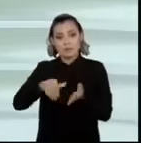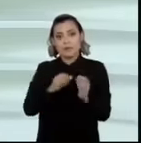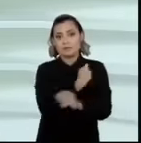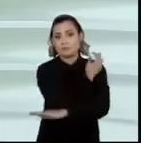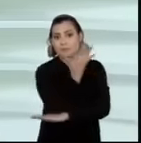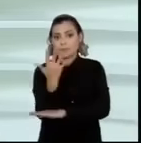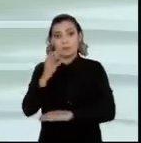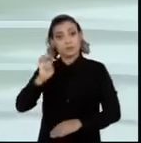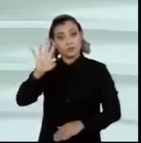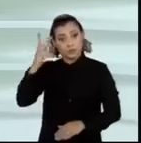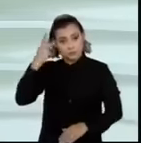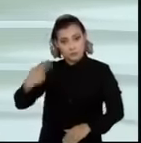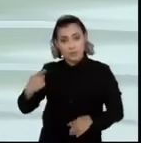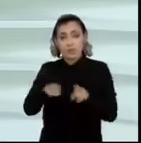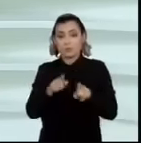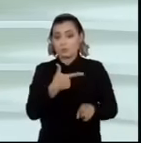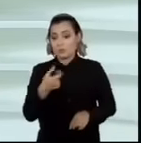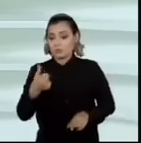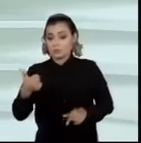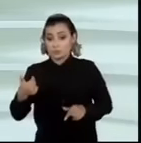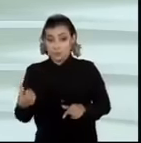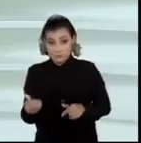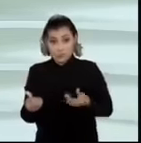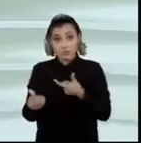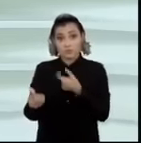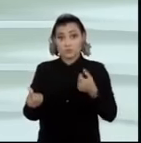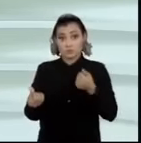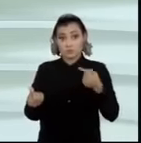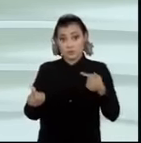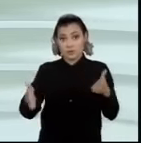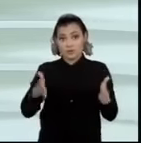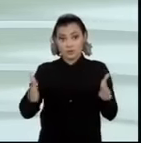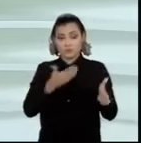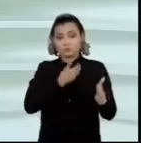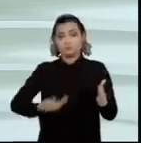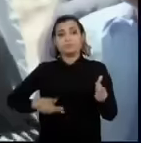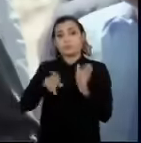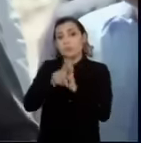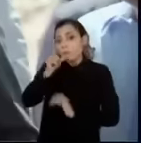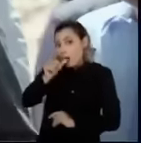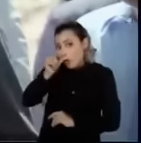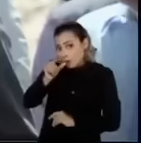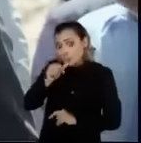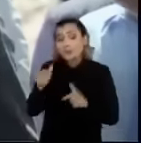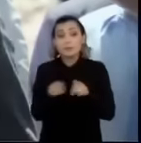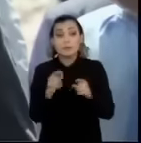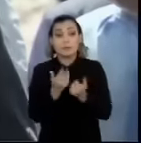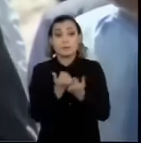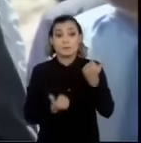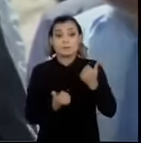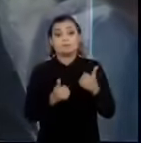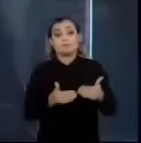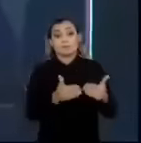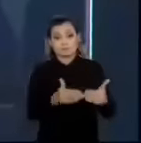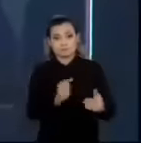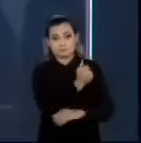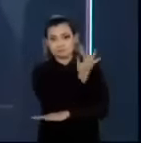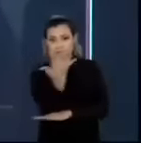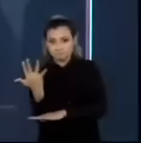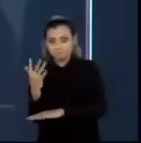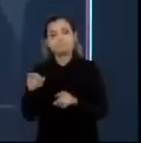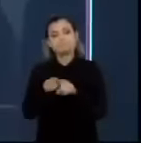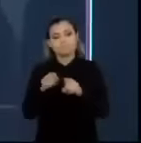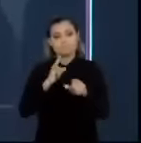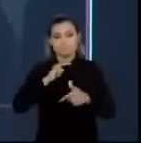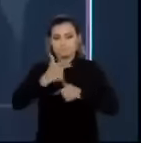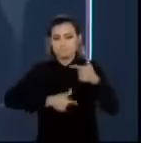Ambiente do estado entre 2016 e 2017 na gestão de Geraldo Alckmin. No Ministério do Meio Ambiente, tem travado